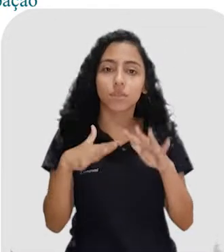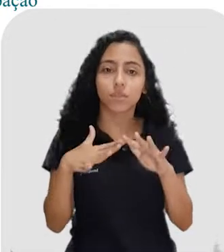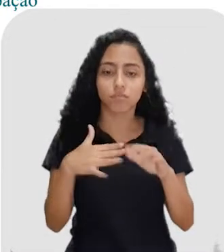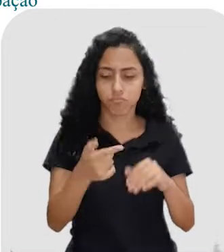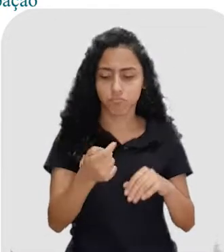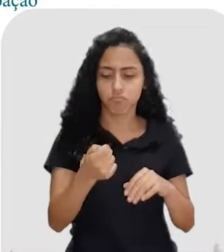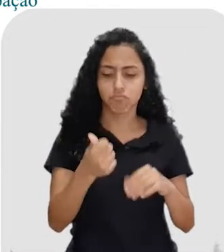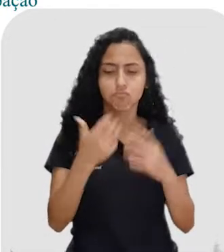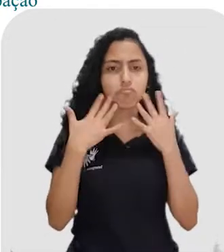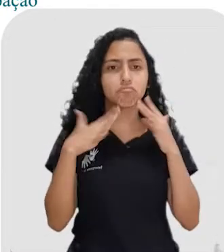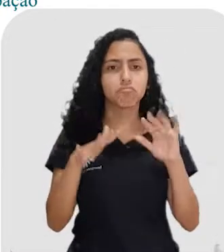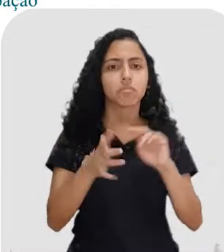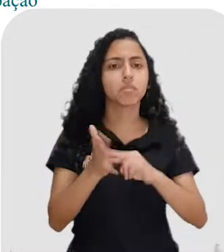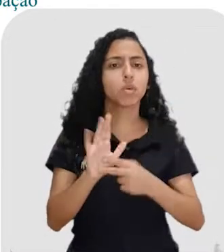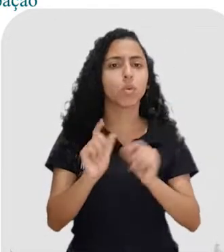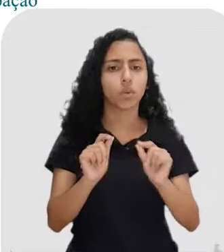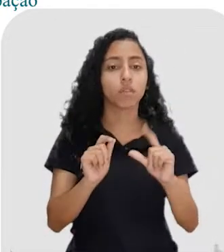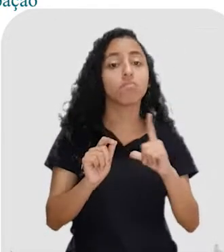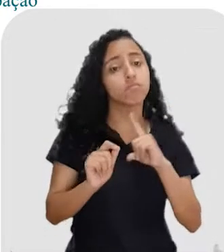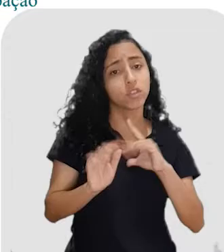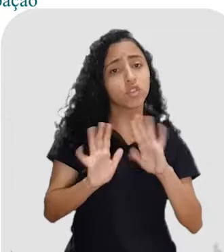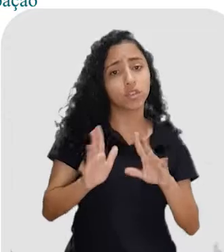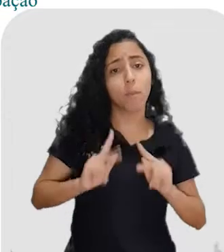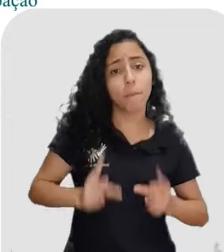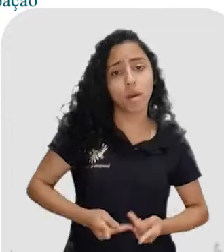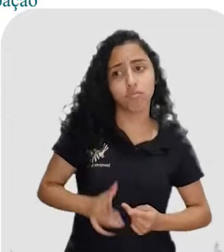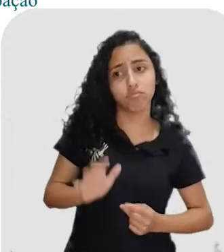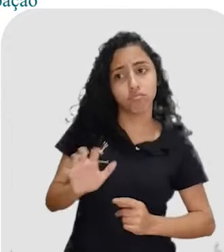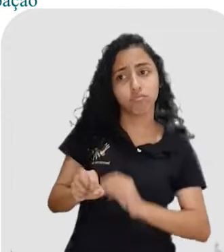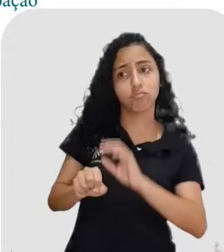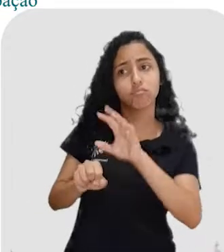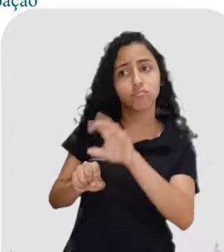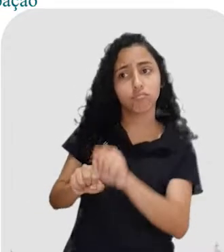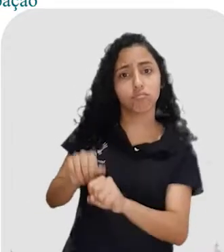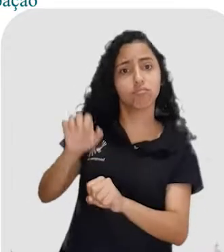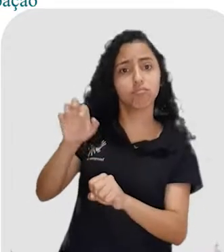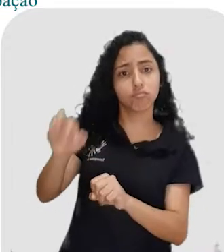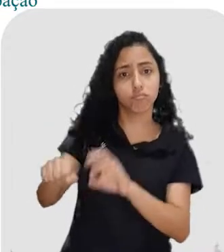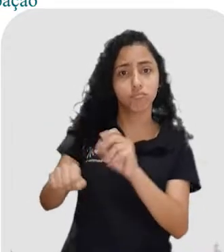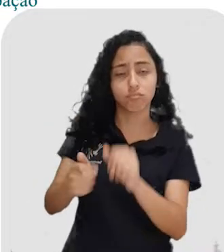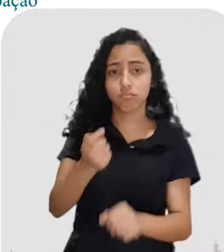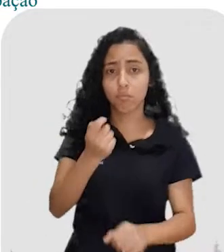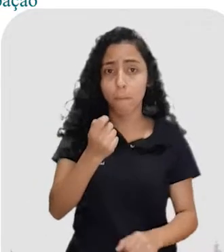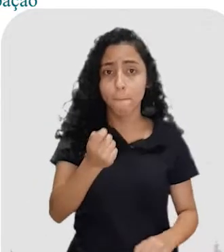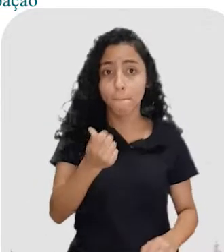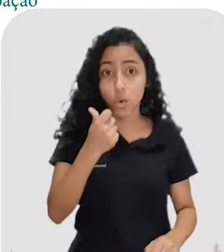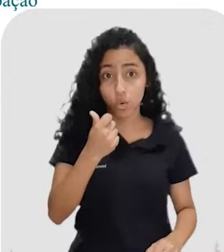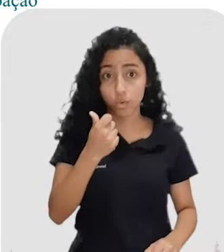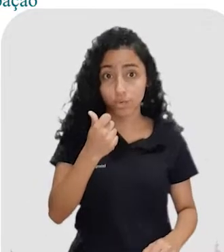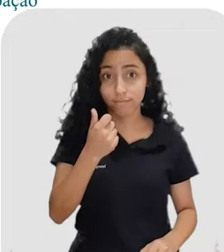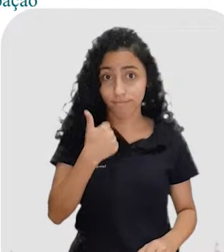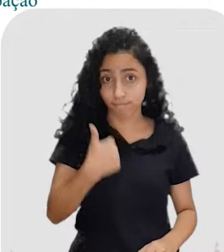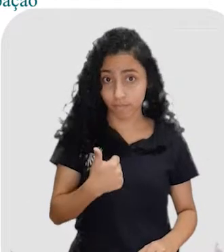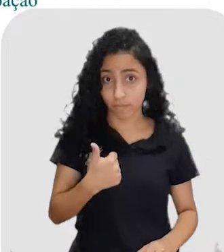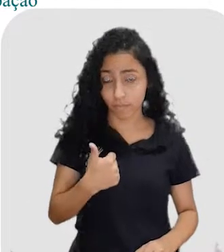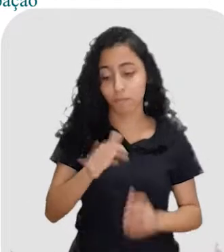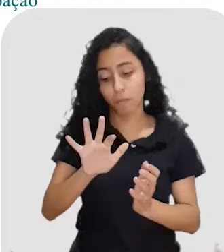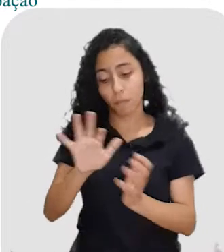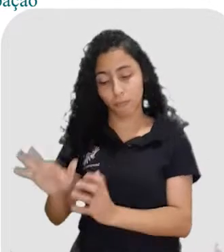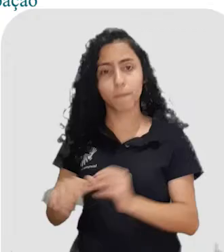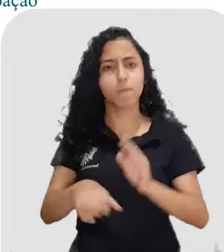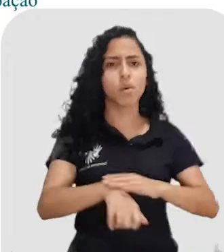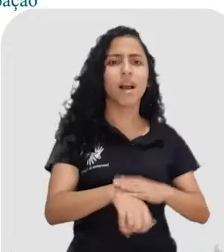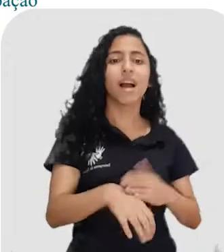forma natural ou semi-natural. Semi-natural quer dizer que já existia algum nível de intervenção do homem, mas esse nível era muito